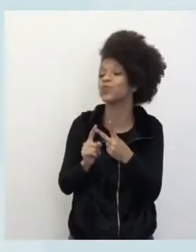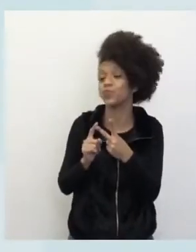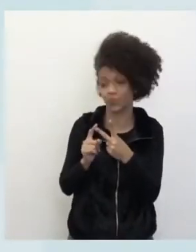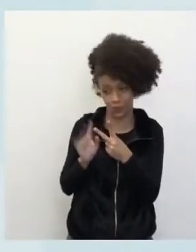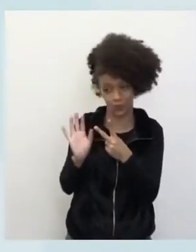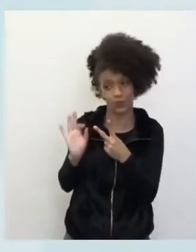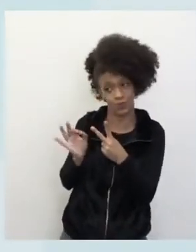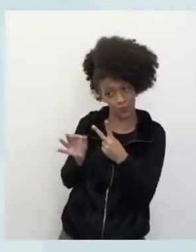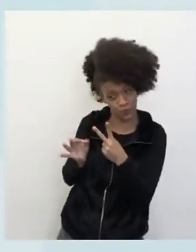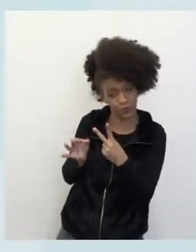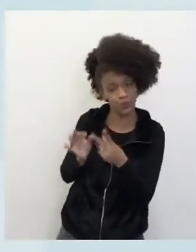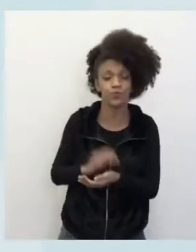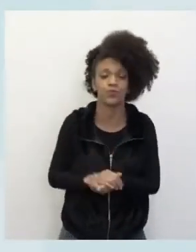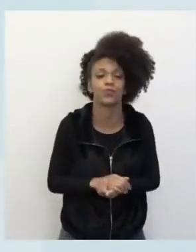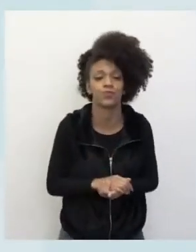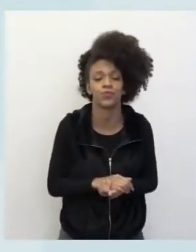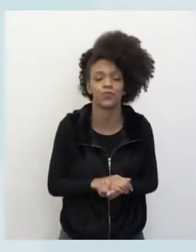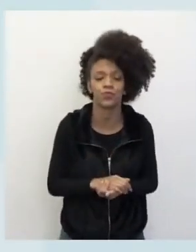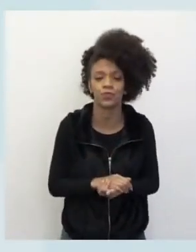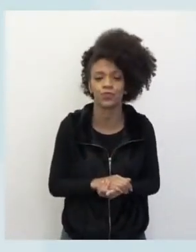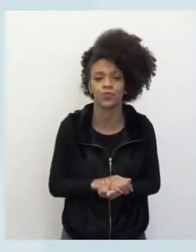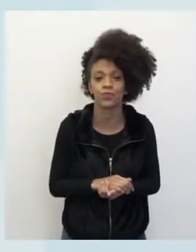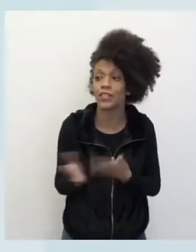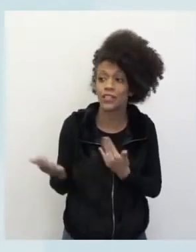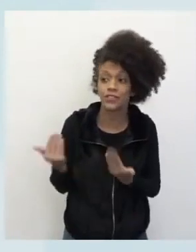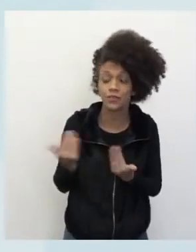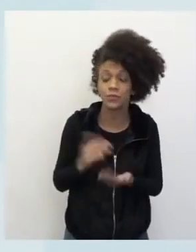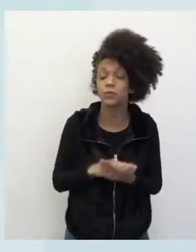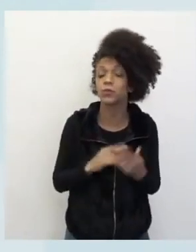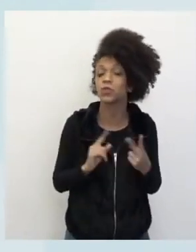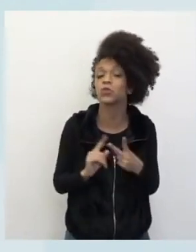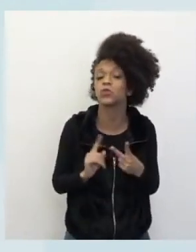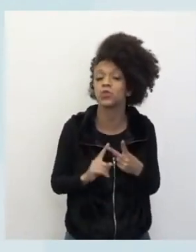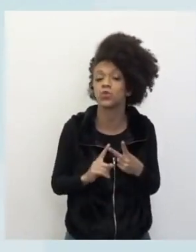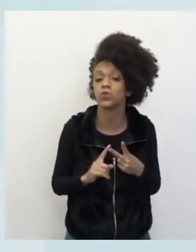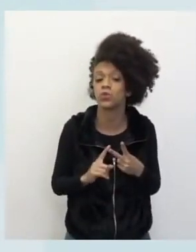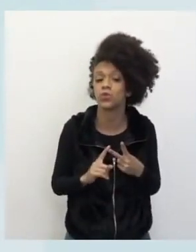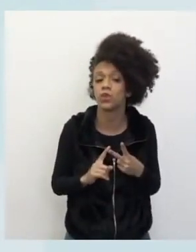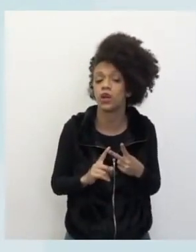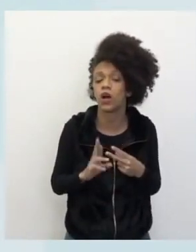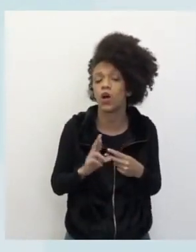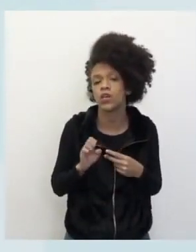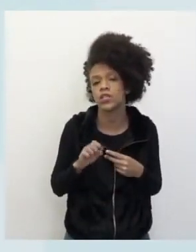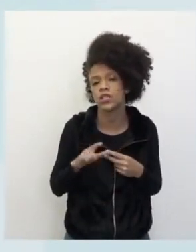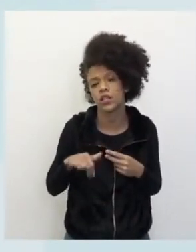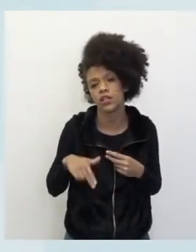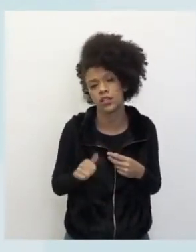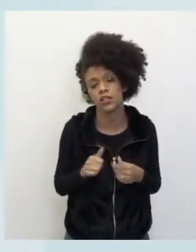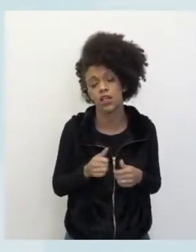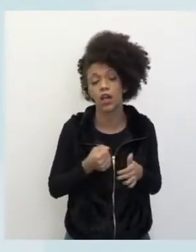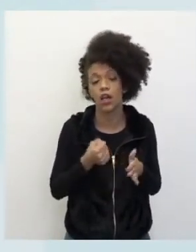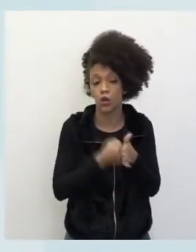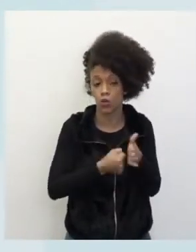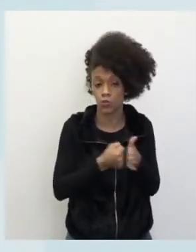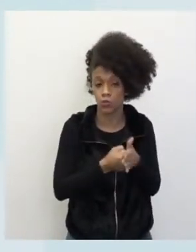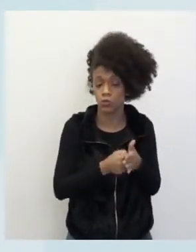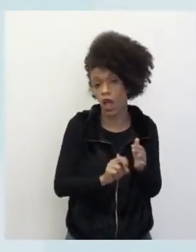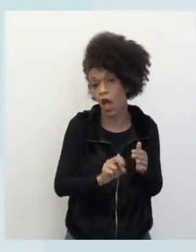o 3, por favor. Bora, gente, o 2. A Rosilene diz, luta ou aceita a